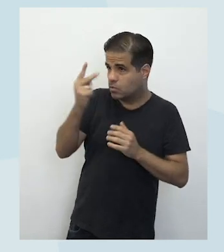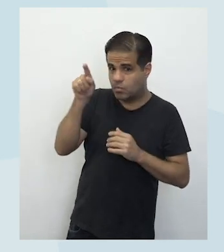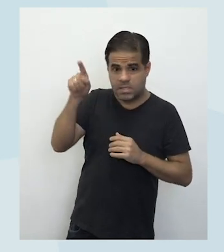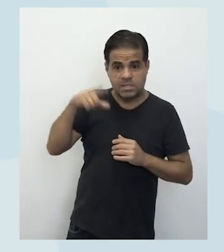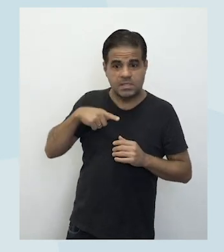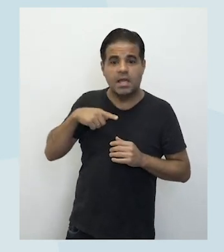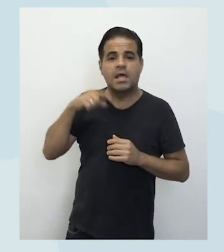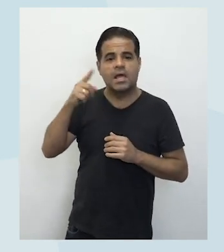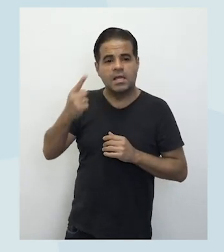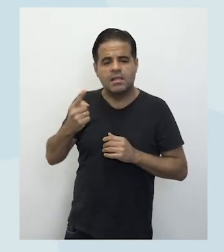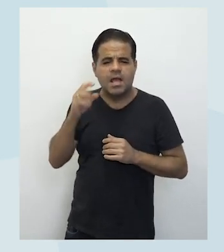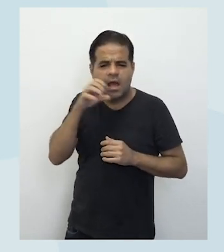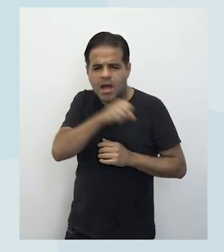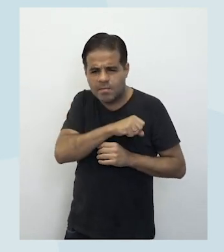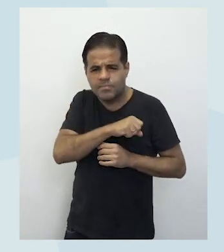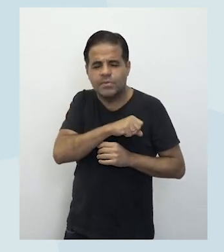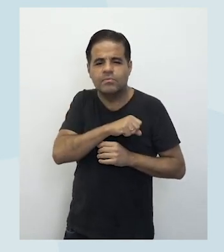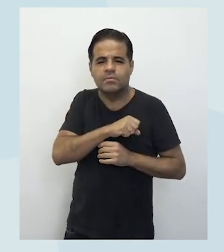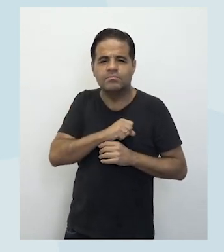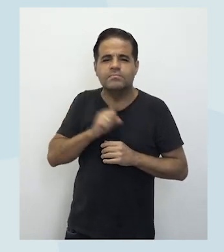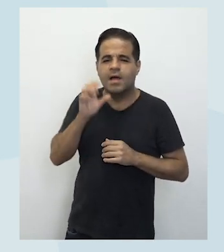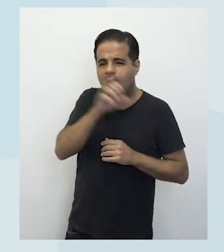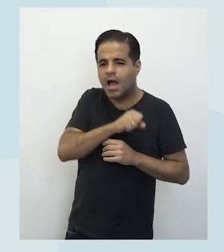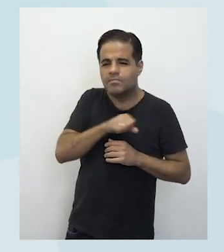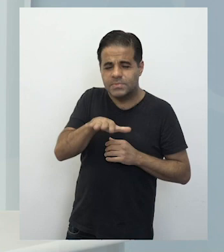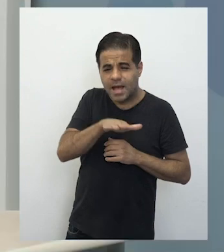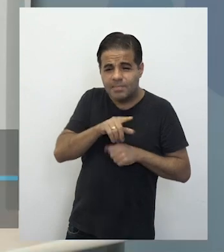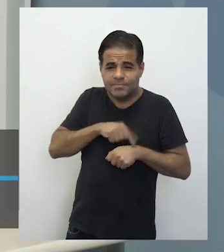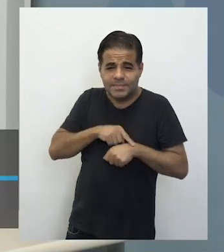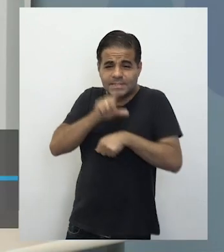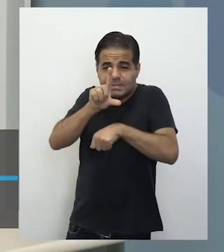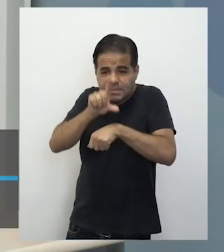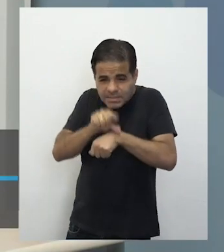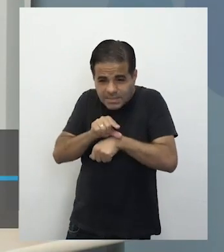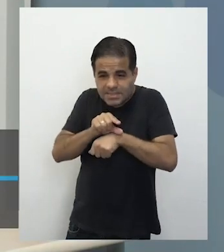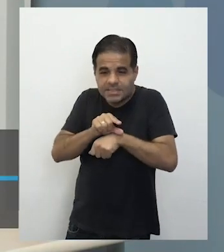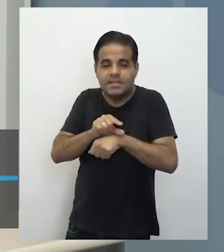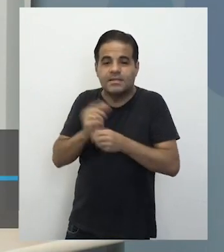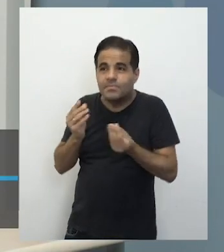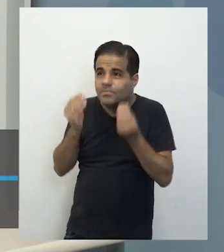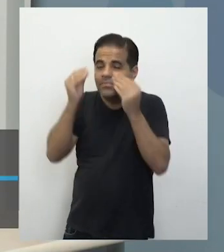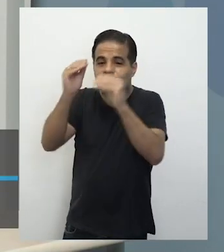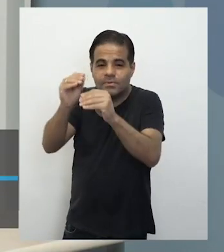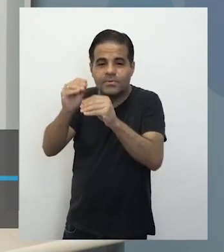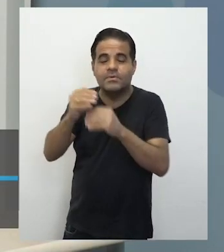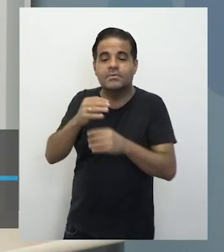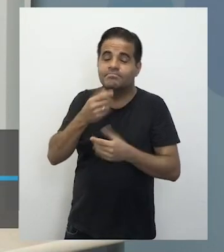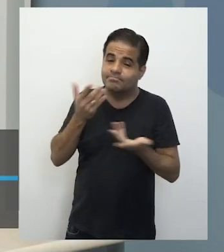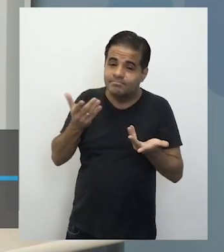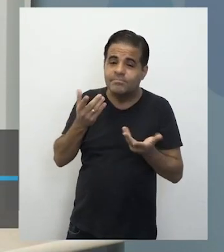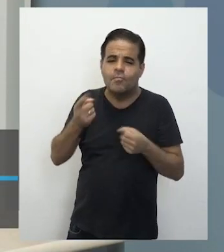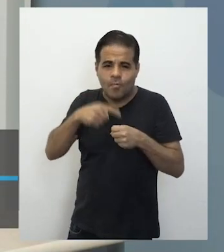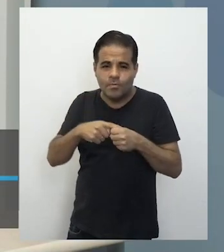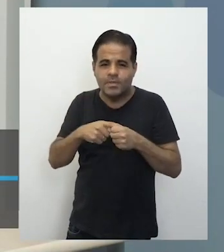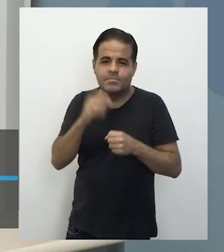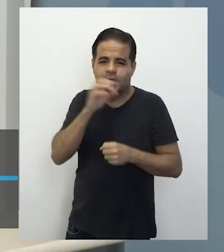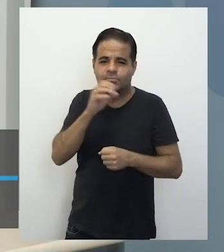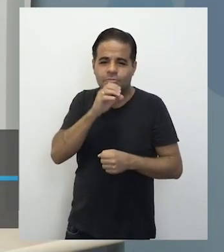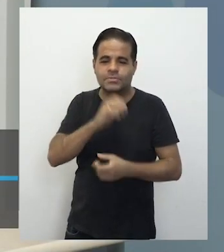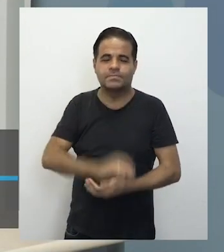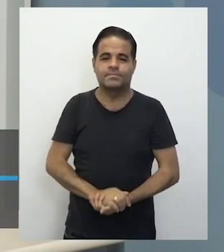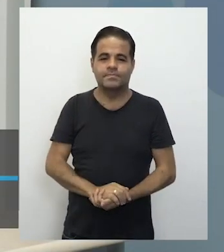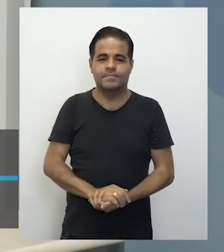gente tem aí um rápido, né, espaço de tempo para poder colocar a contribuição e voltamos em